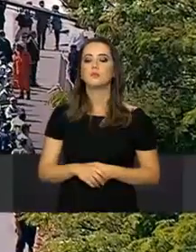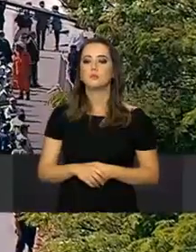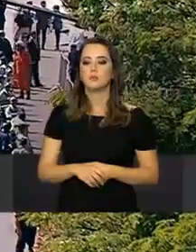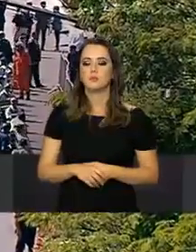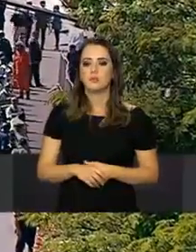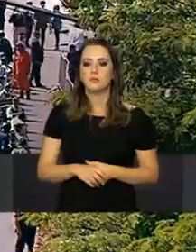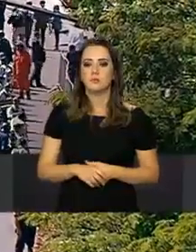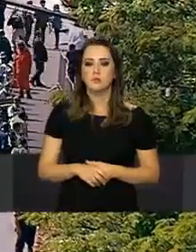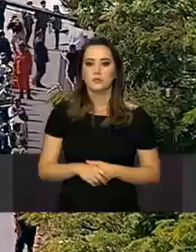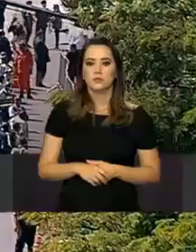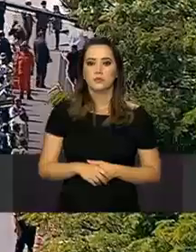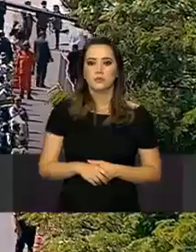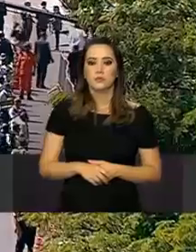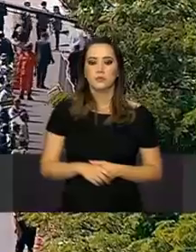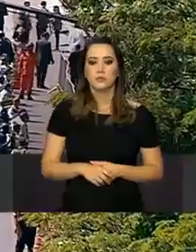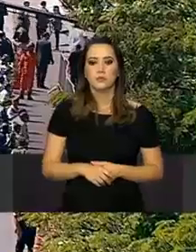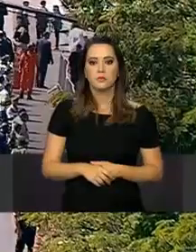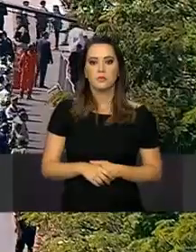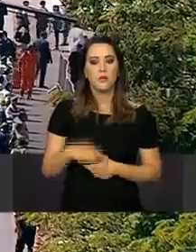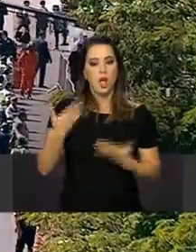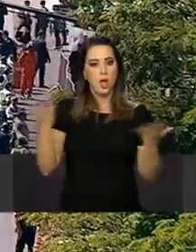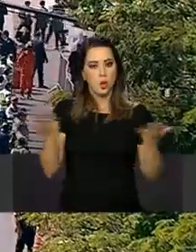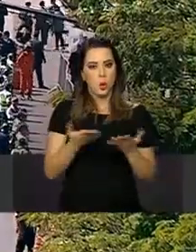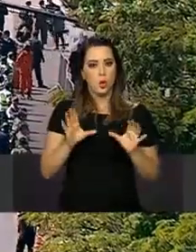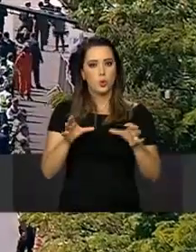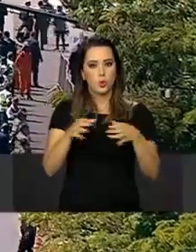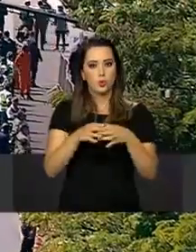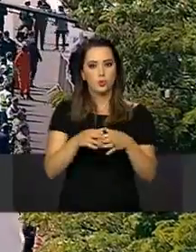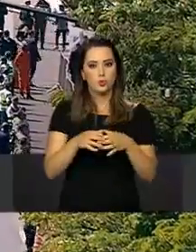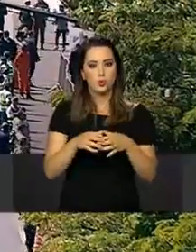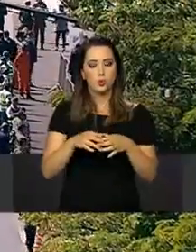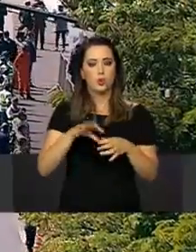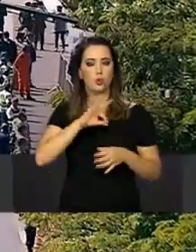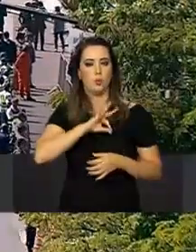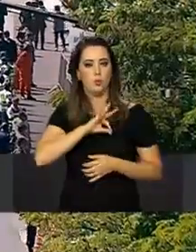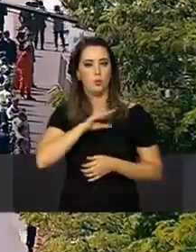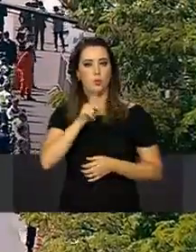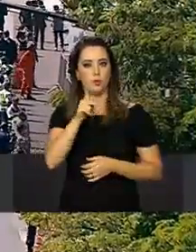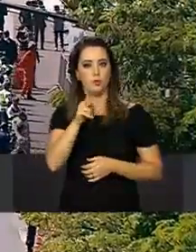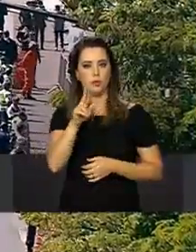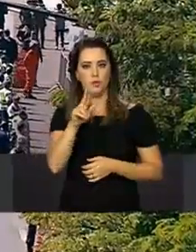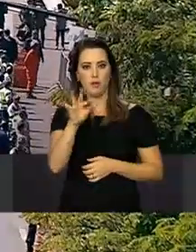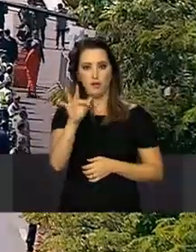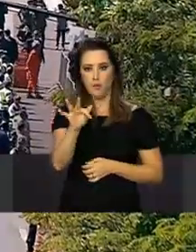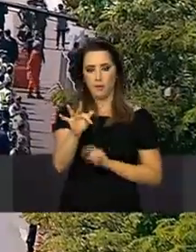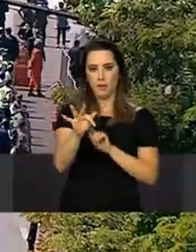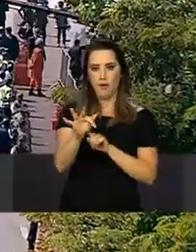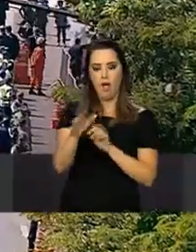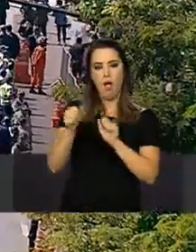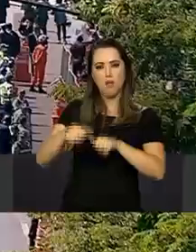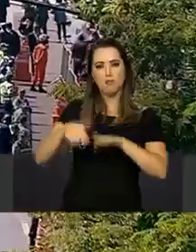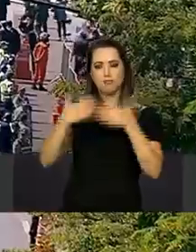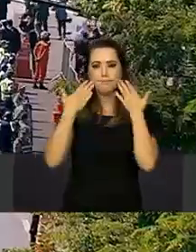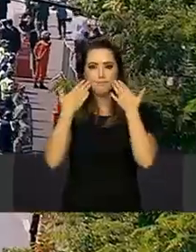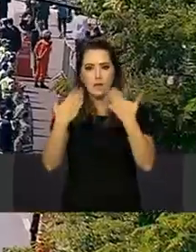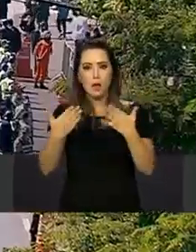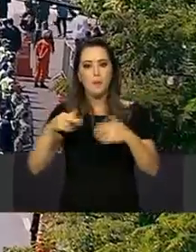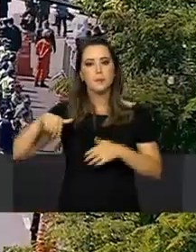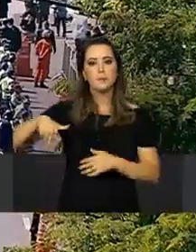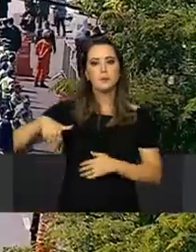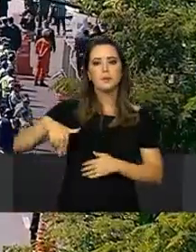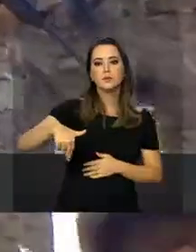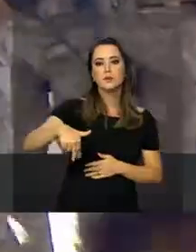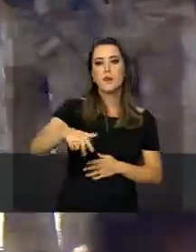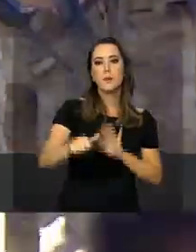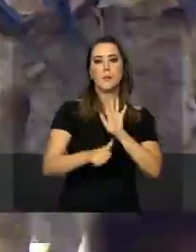Desfila neste momento, senhoras e senhores, a Polícia Rodoviária Federal. A PRF desfila com tropa a pé pela primeira